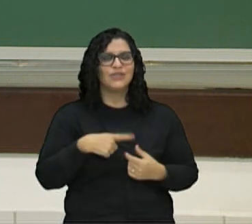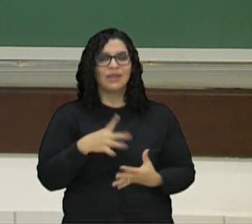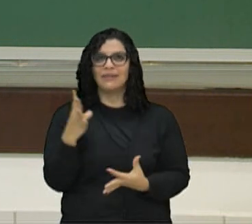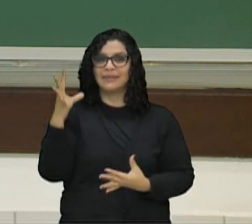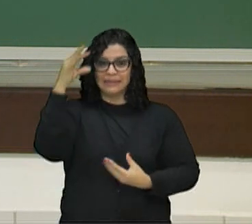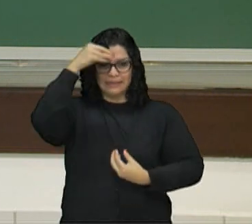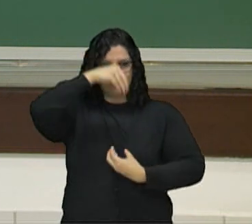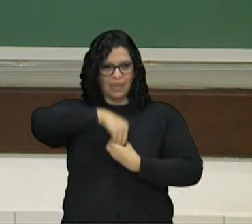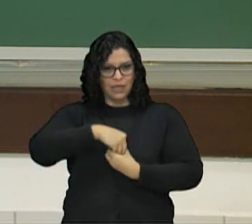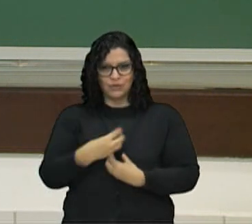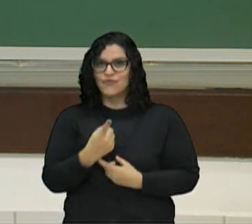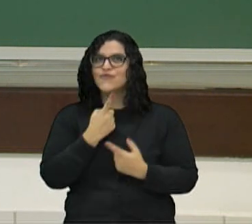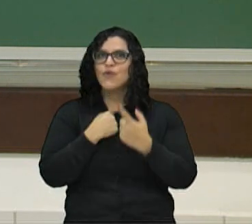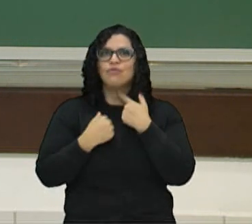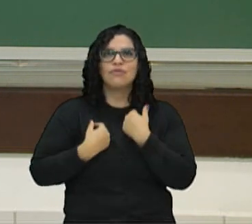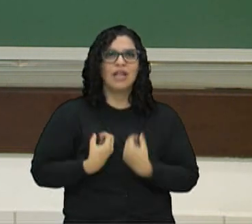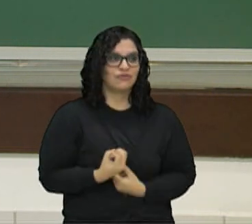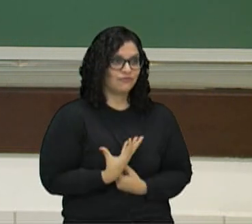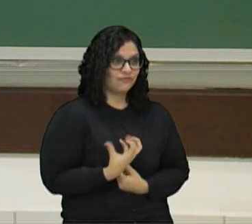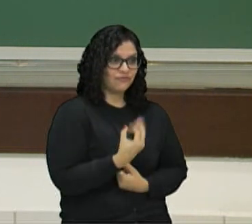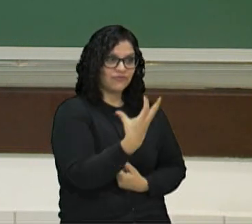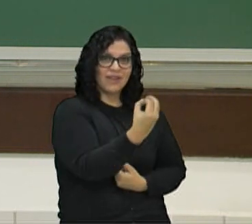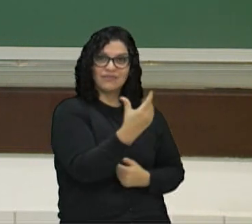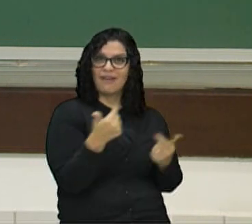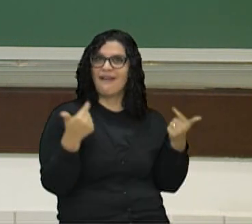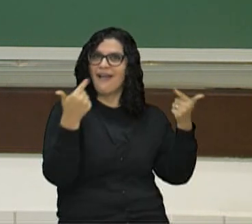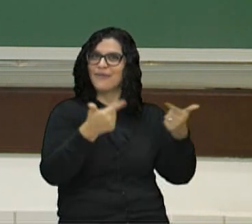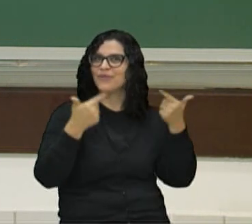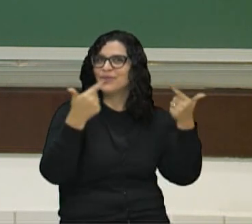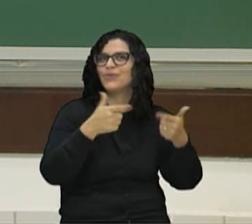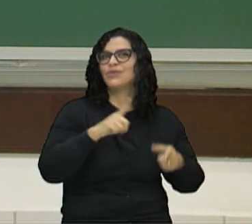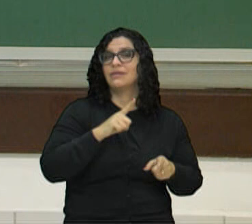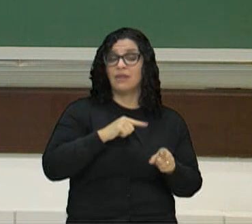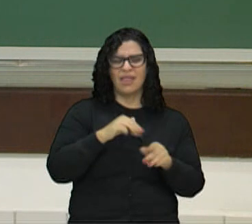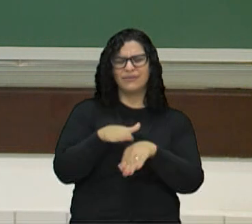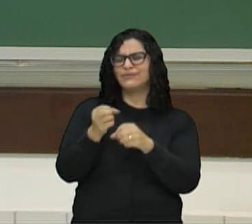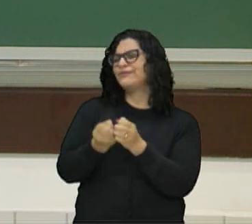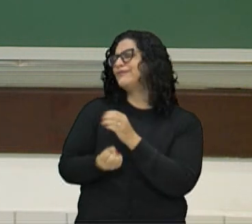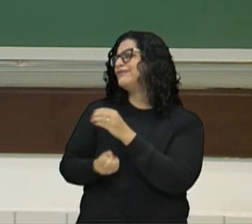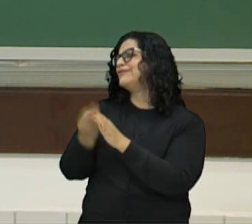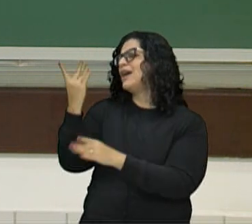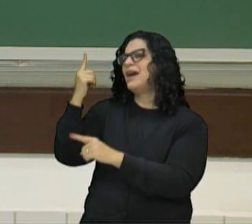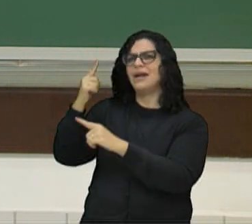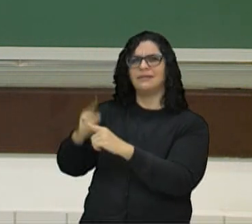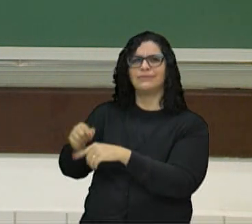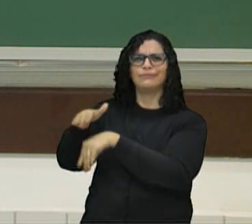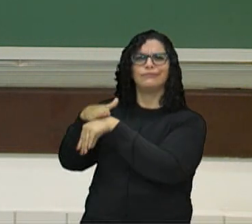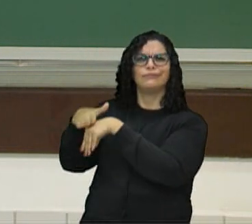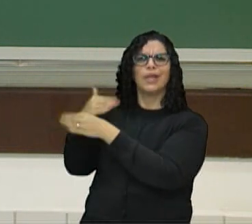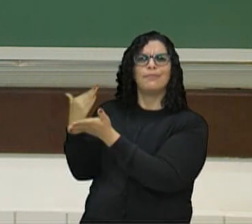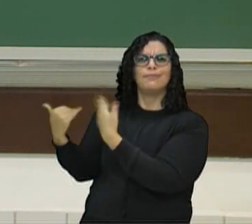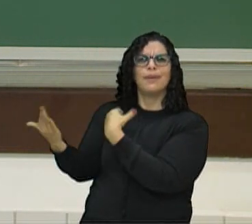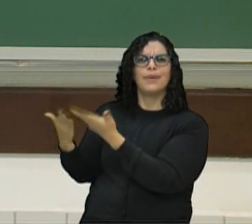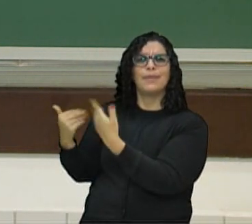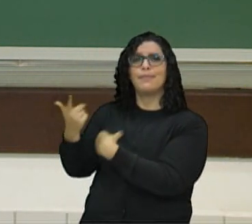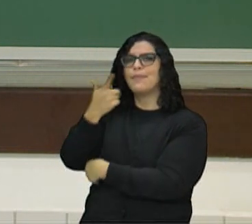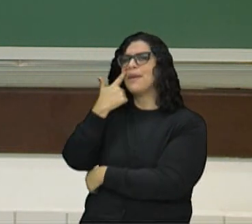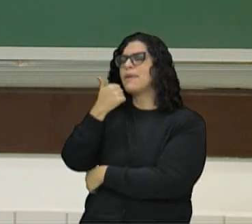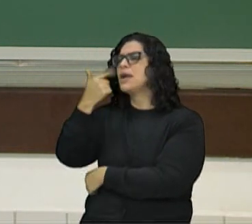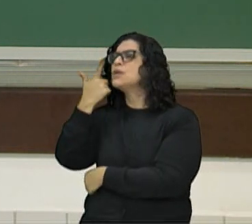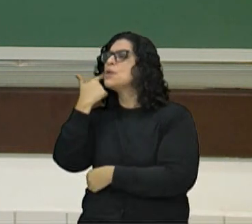espírito aventureiro. E várias vezes ele foi conversar com o seu pai e seu